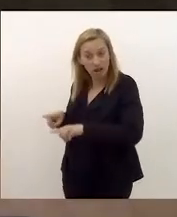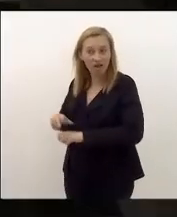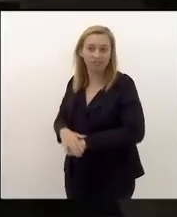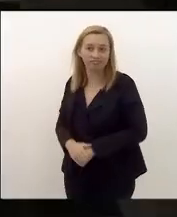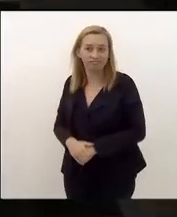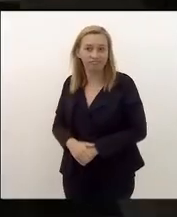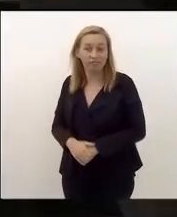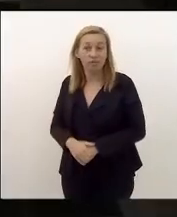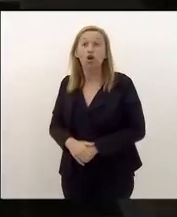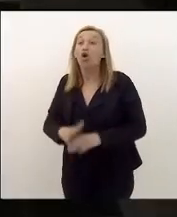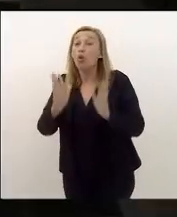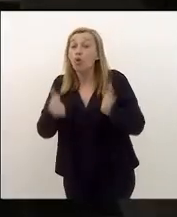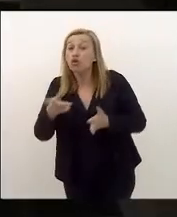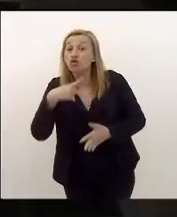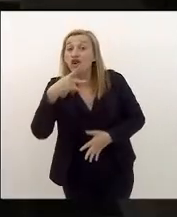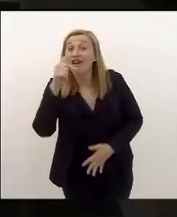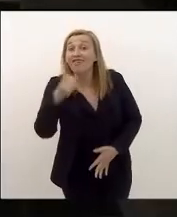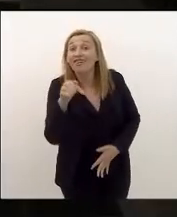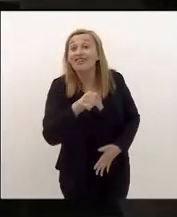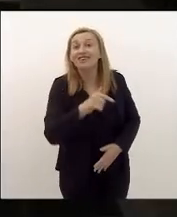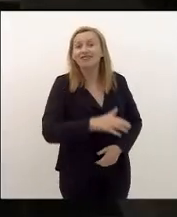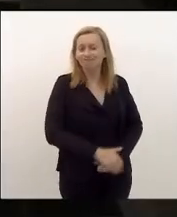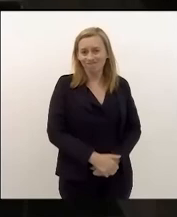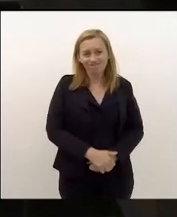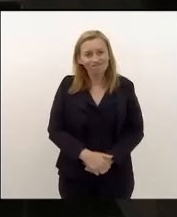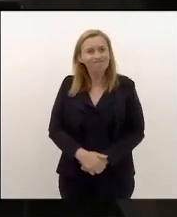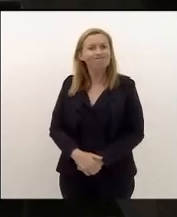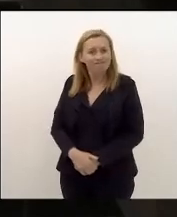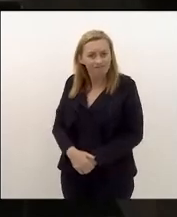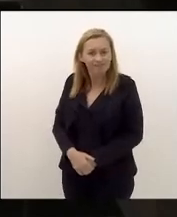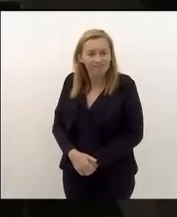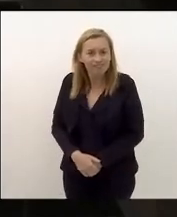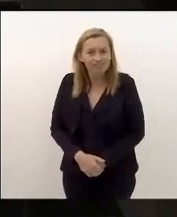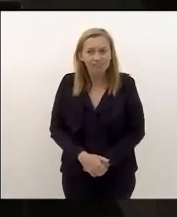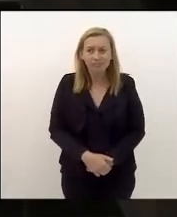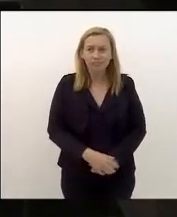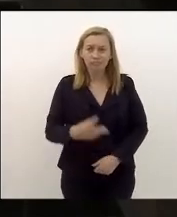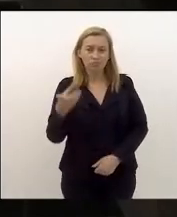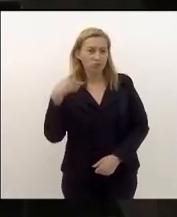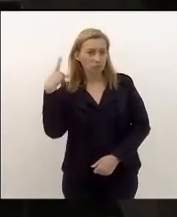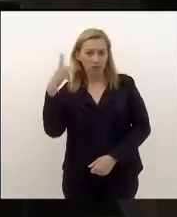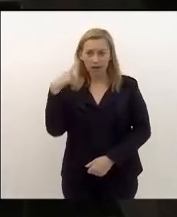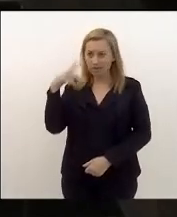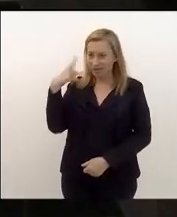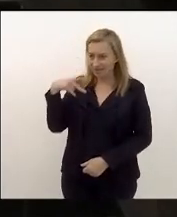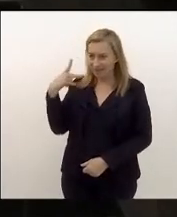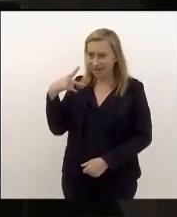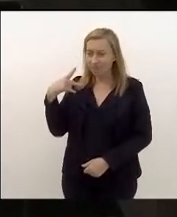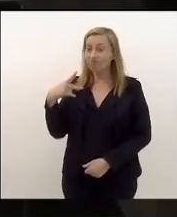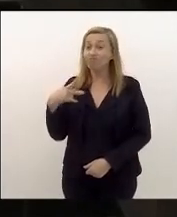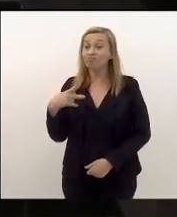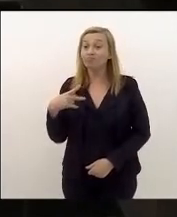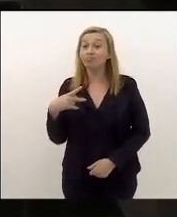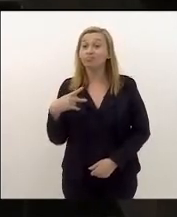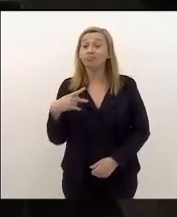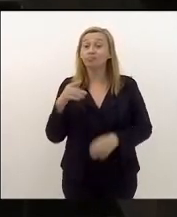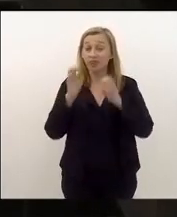Eu hoje falava aqui com um parlamentar evangélico